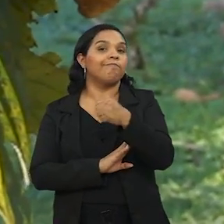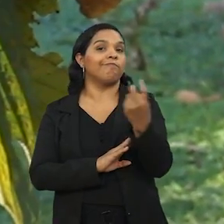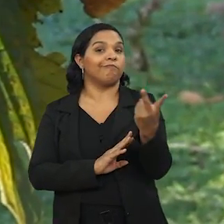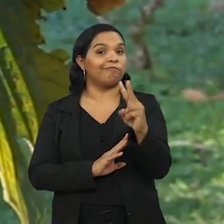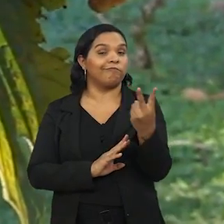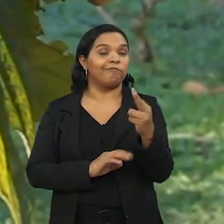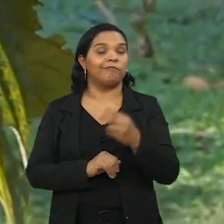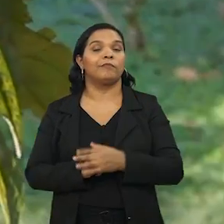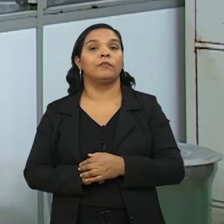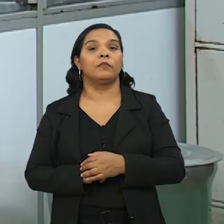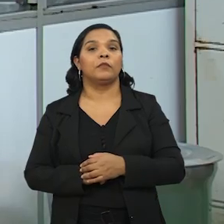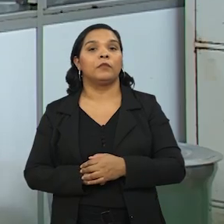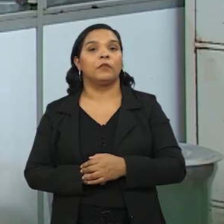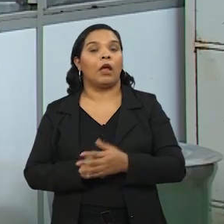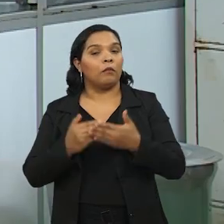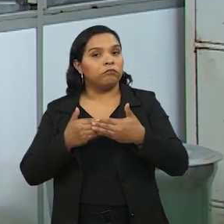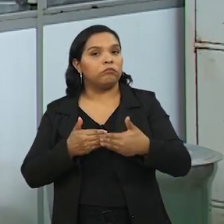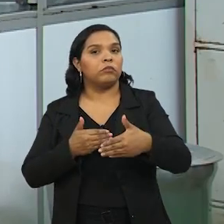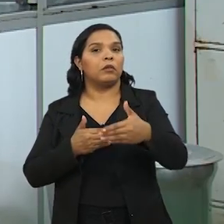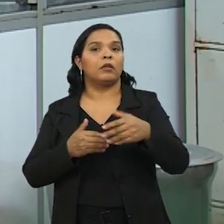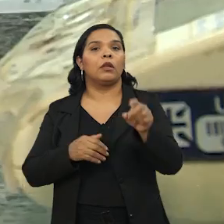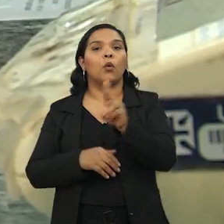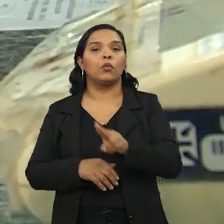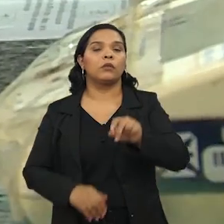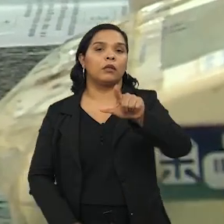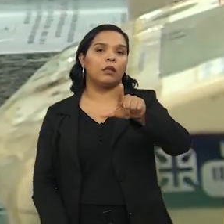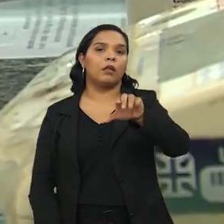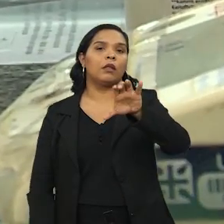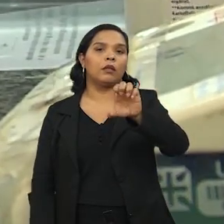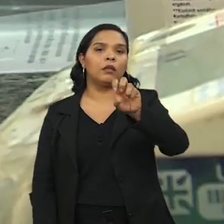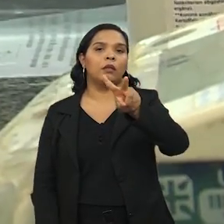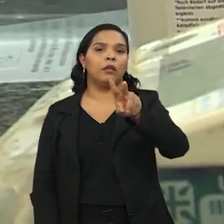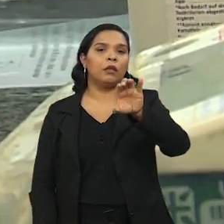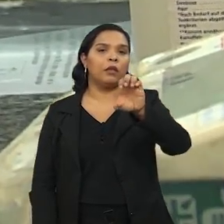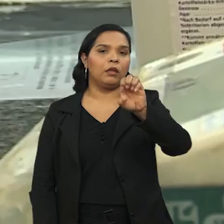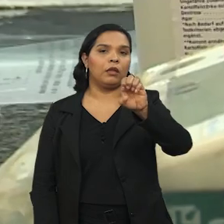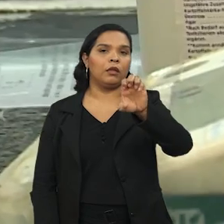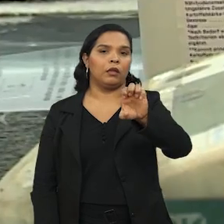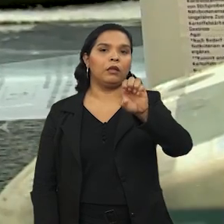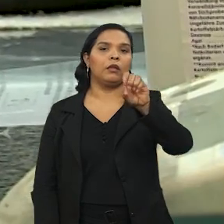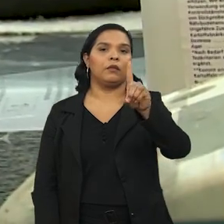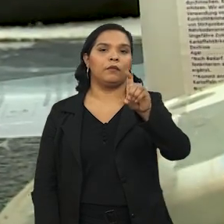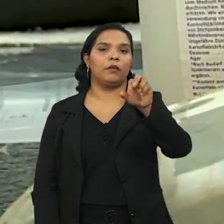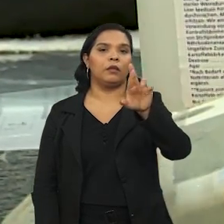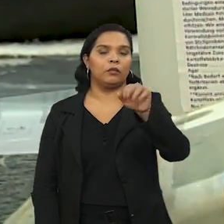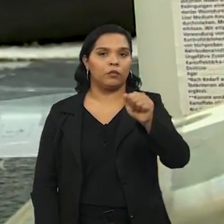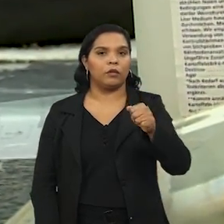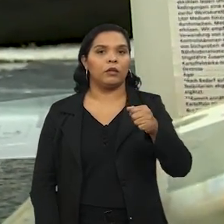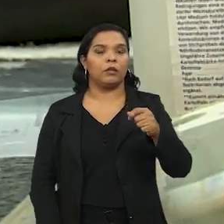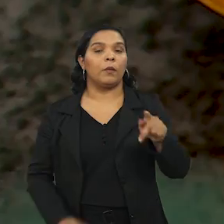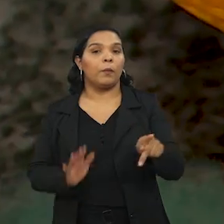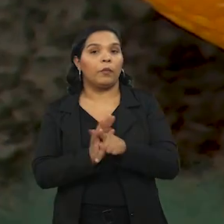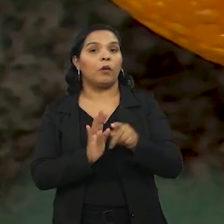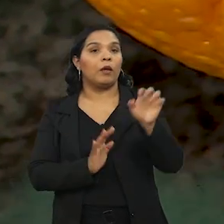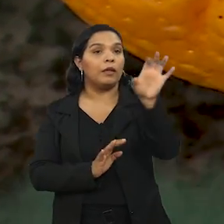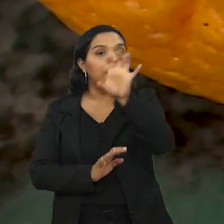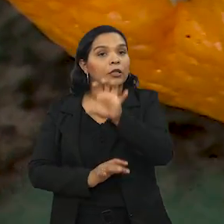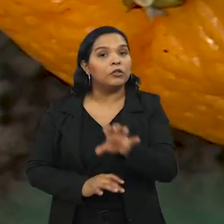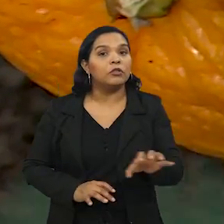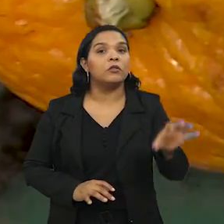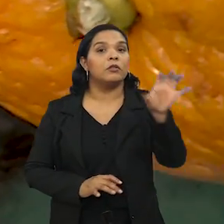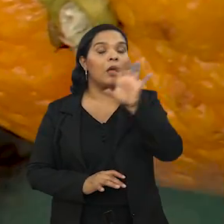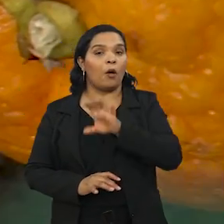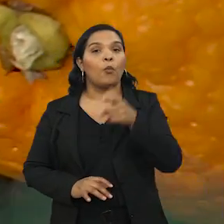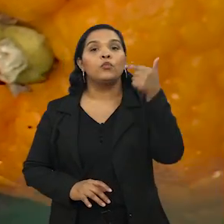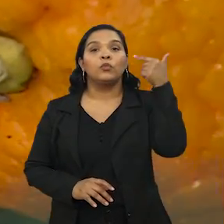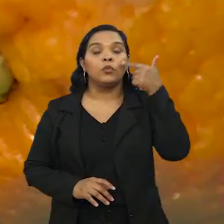indústria cervejeira. A partir do momento que a gente utiliza leveduras que são de nossa região, que são da Mata Atlântica, a gente utiliza frutas que